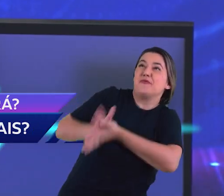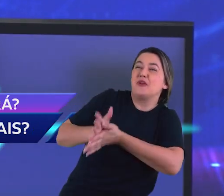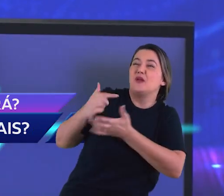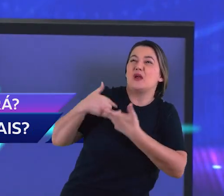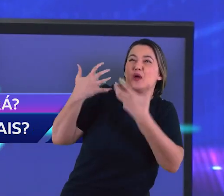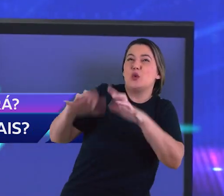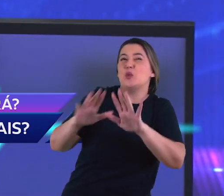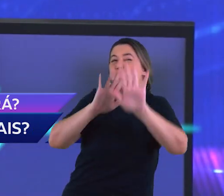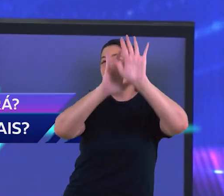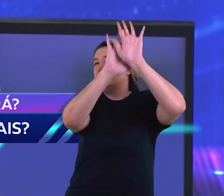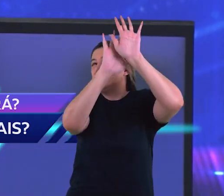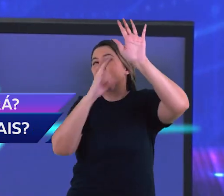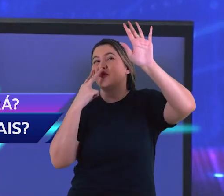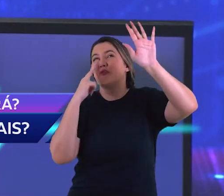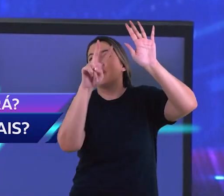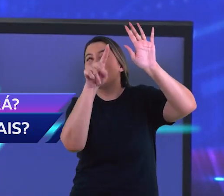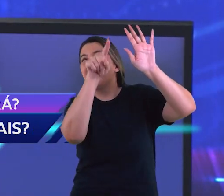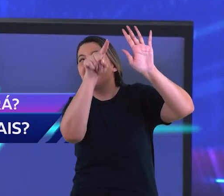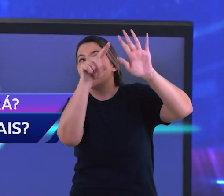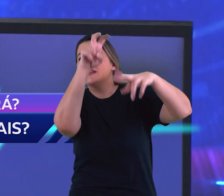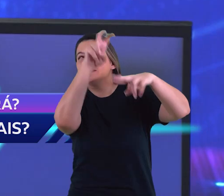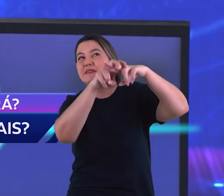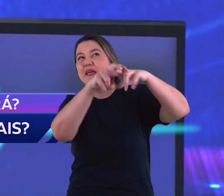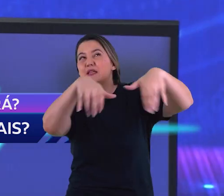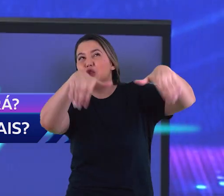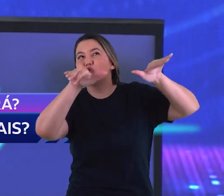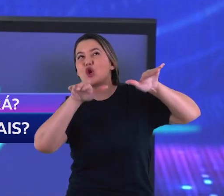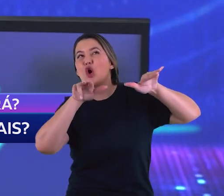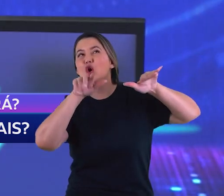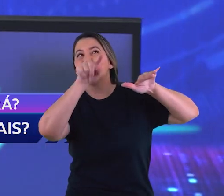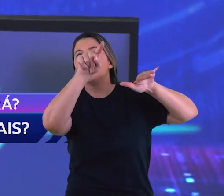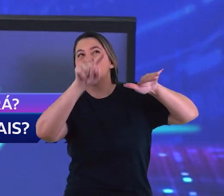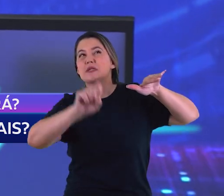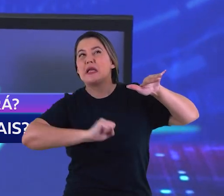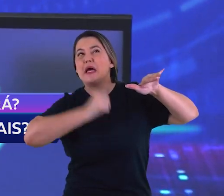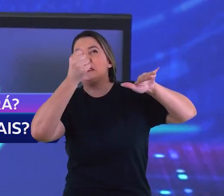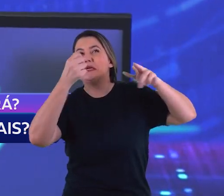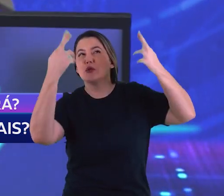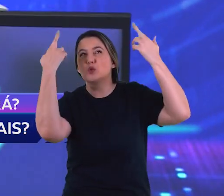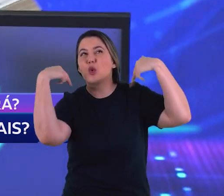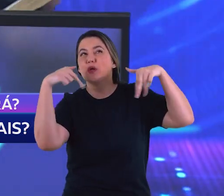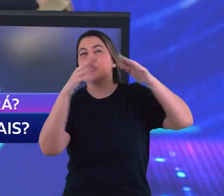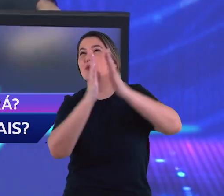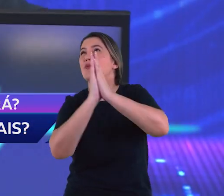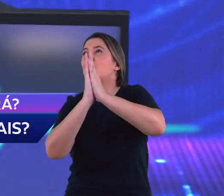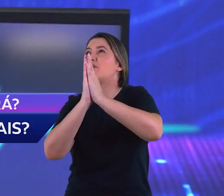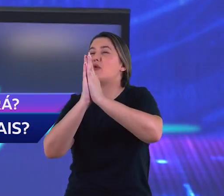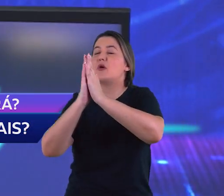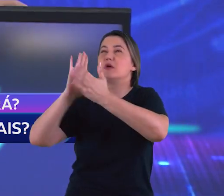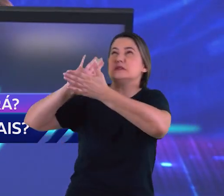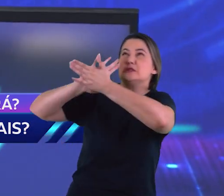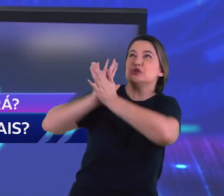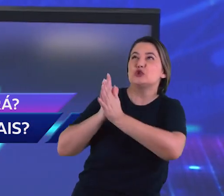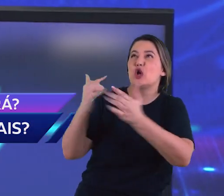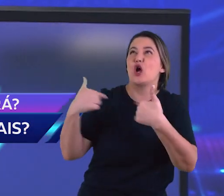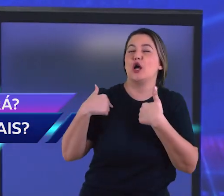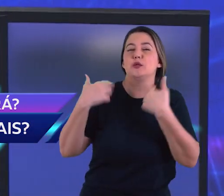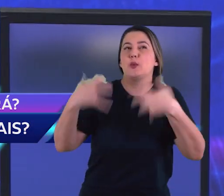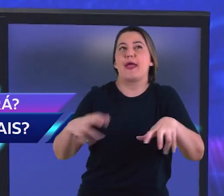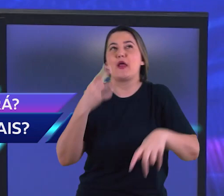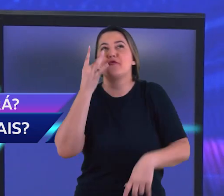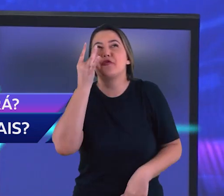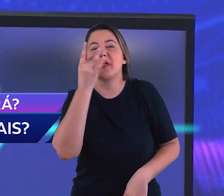caí sobre nós, e escondei-nos da face daquele que se assenta no trono e da ira do Cordeiro.